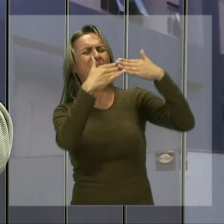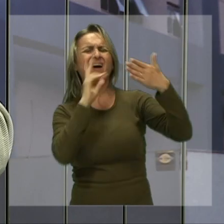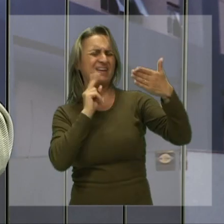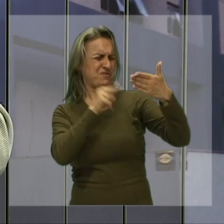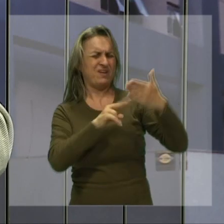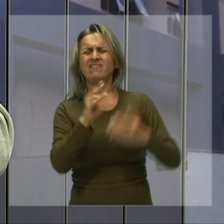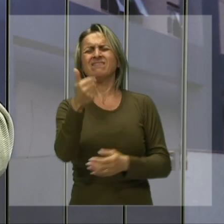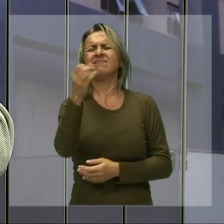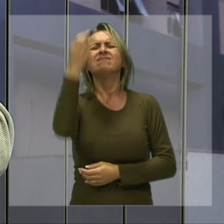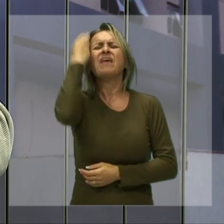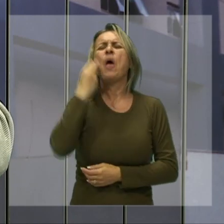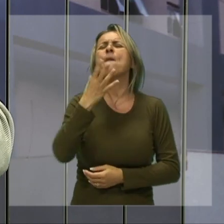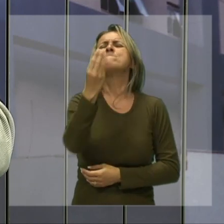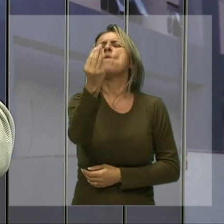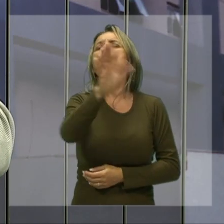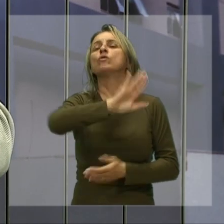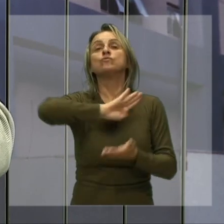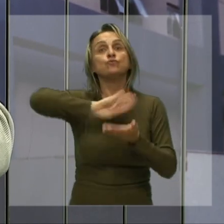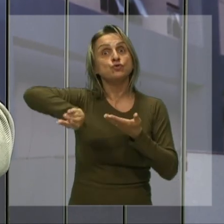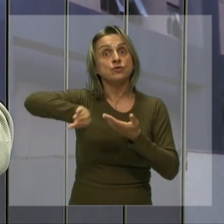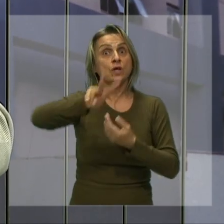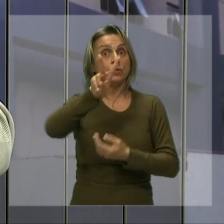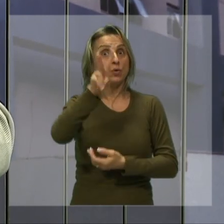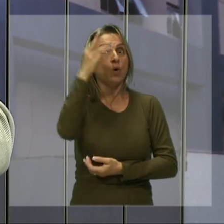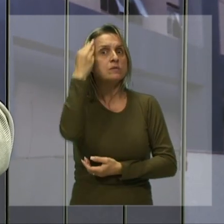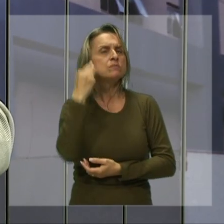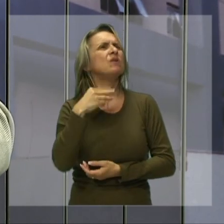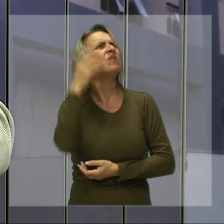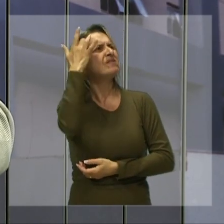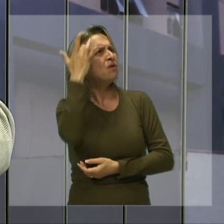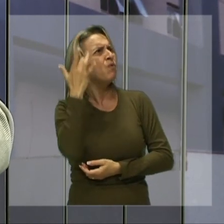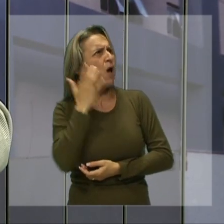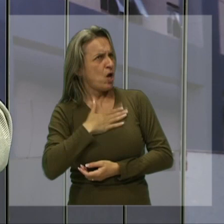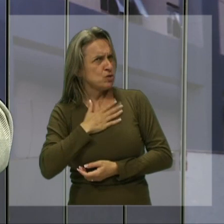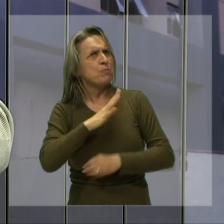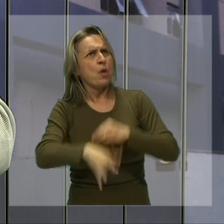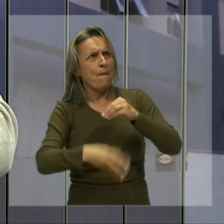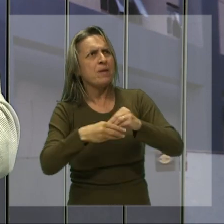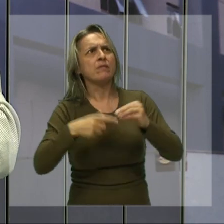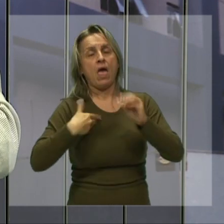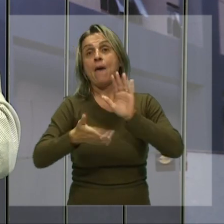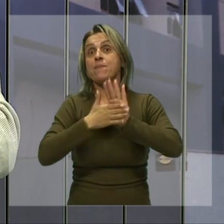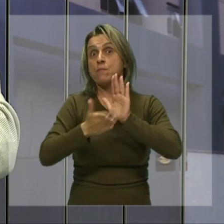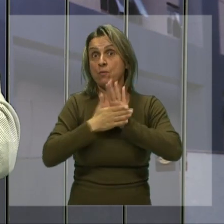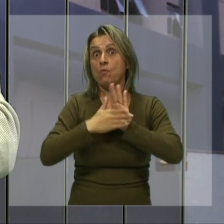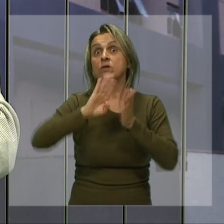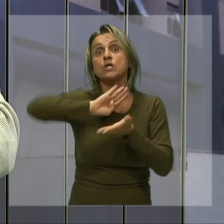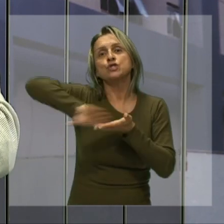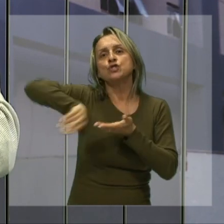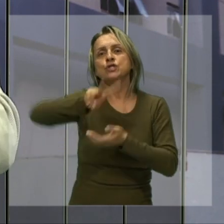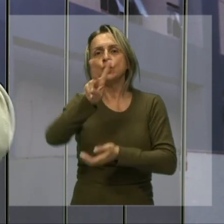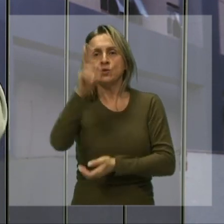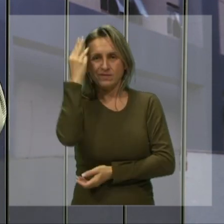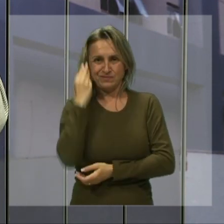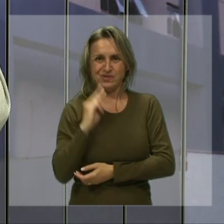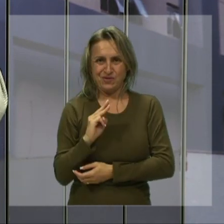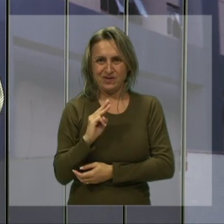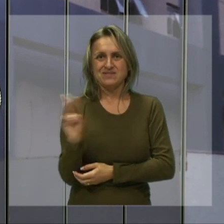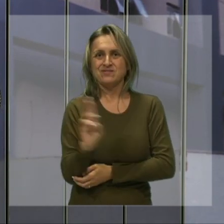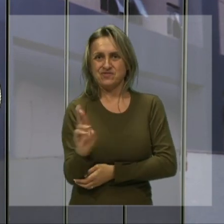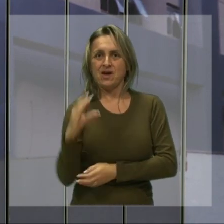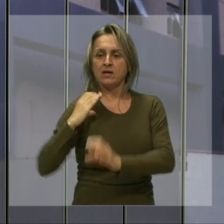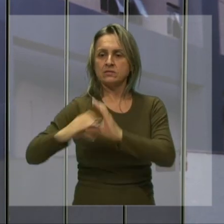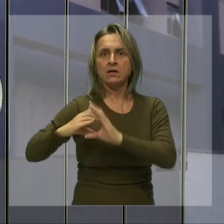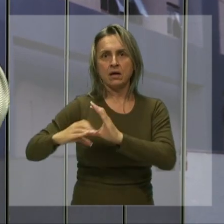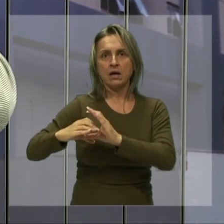2 milhões... se eu não me engano, a minha emenda é essa, eu estou propondo tirar 2 milhões da comunicação e estou